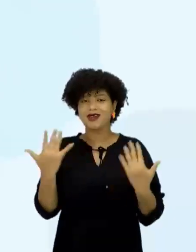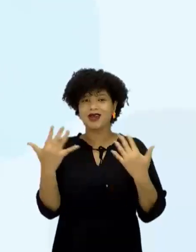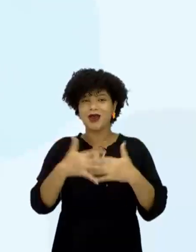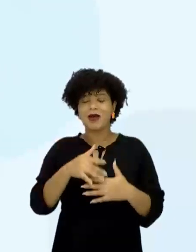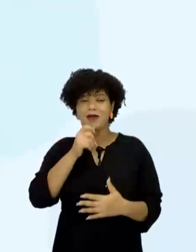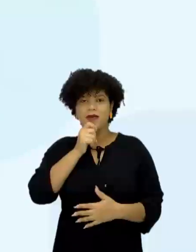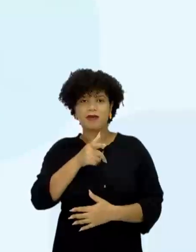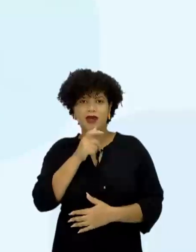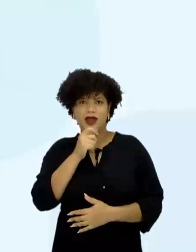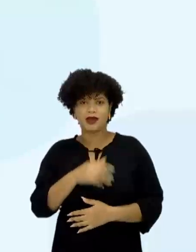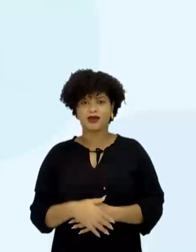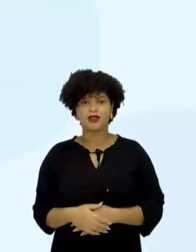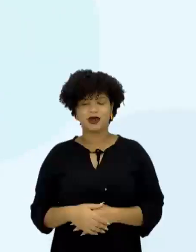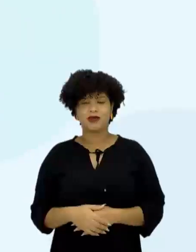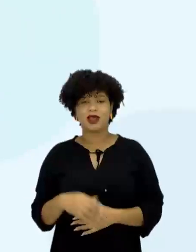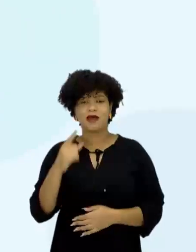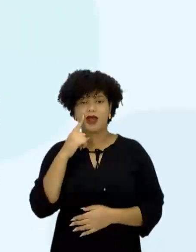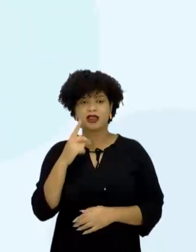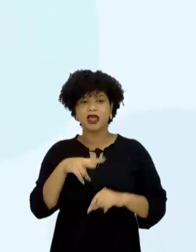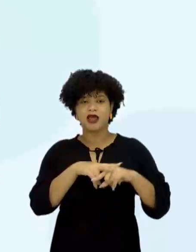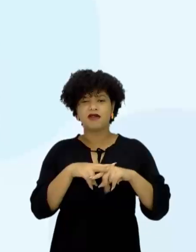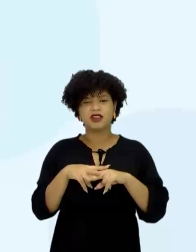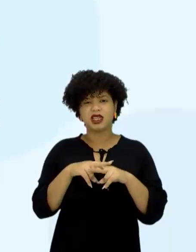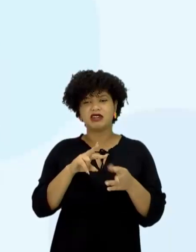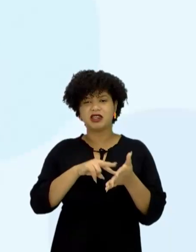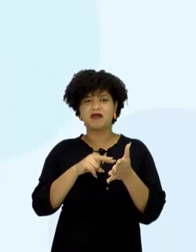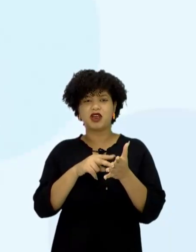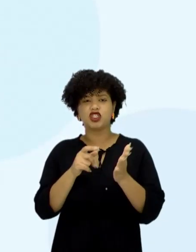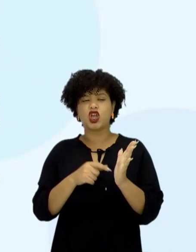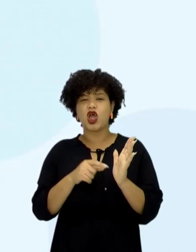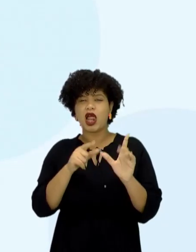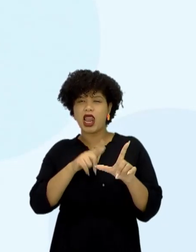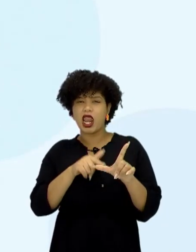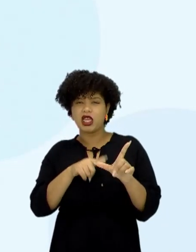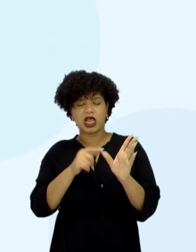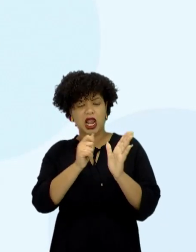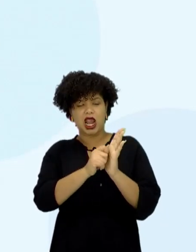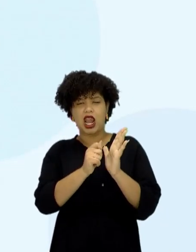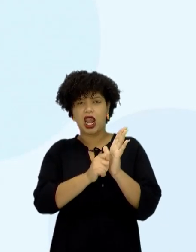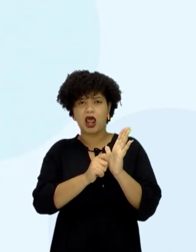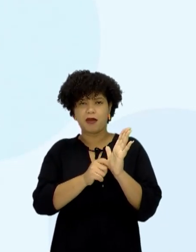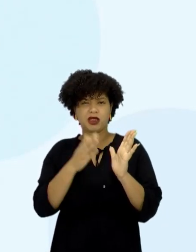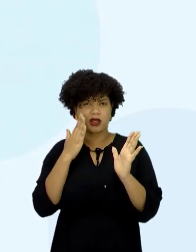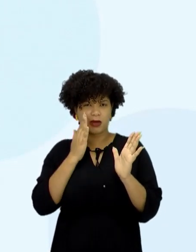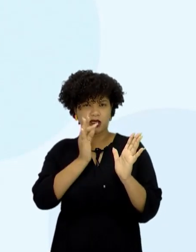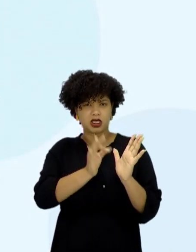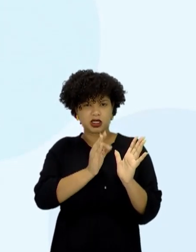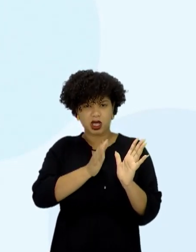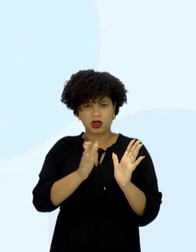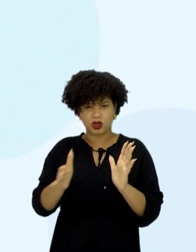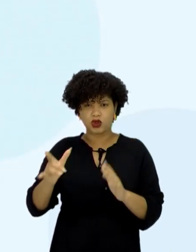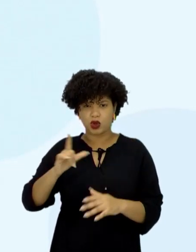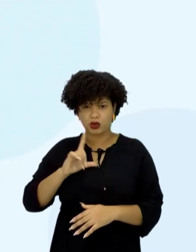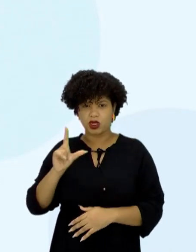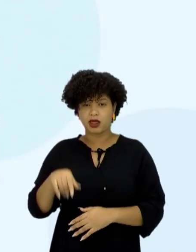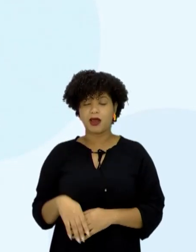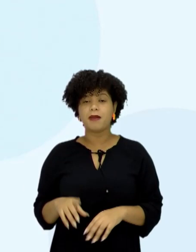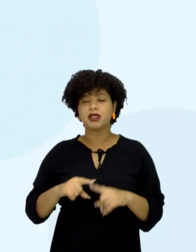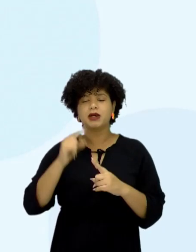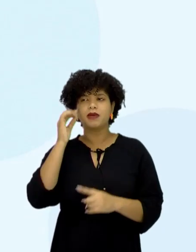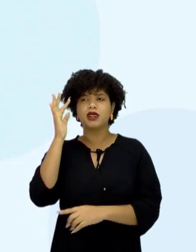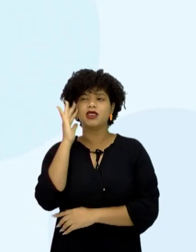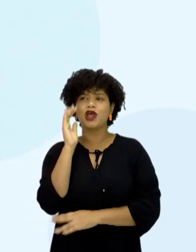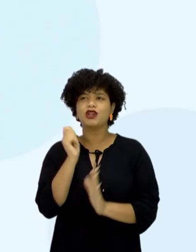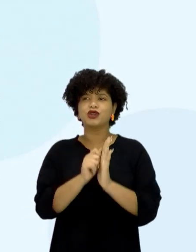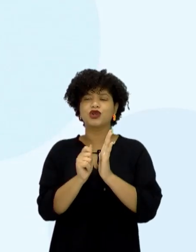textos não significa apenas apontar as inadequações ortográficas e de pontuação, mas é preciso pensar como se fosse um escritor